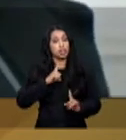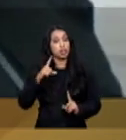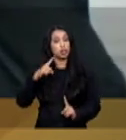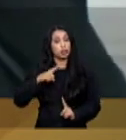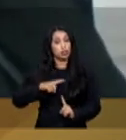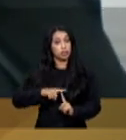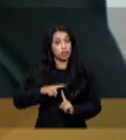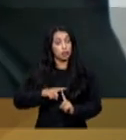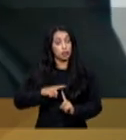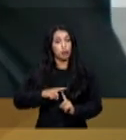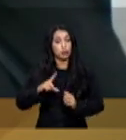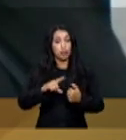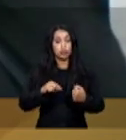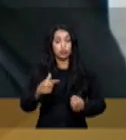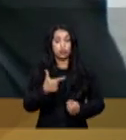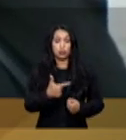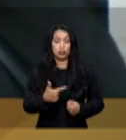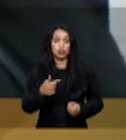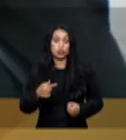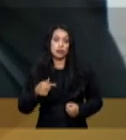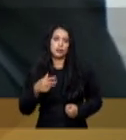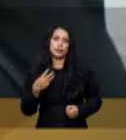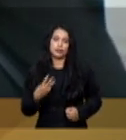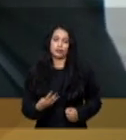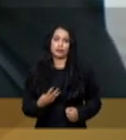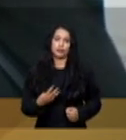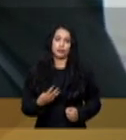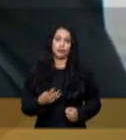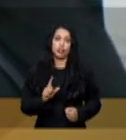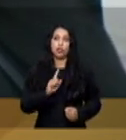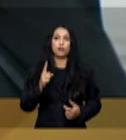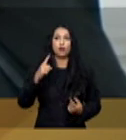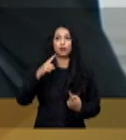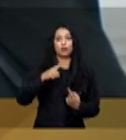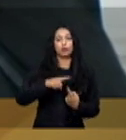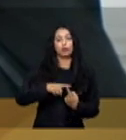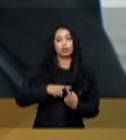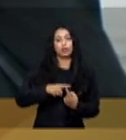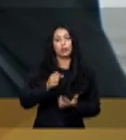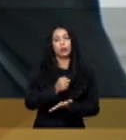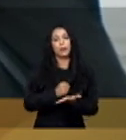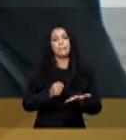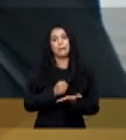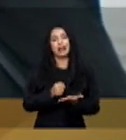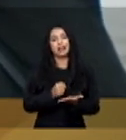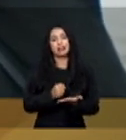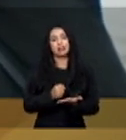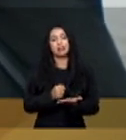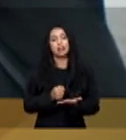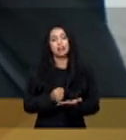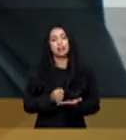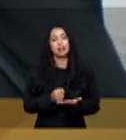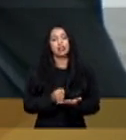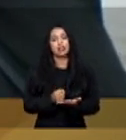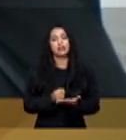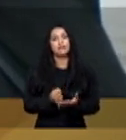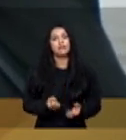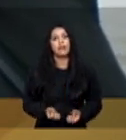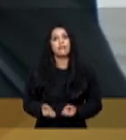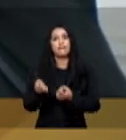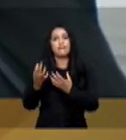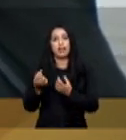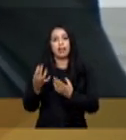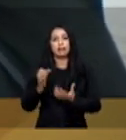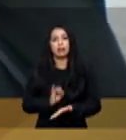com base no artigo 273. Jamais foram tipificadas com base em contrabando por uma questão muito simples.